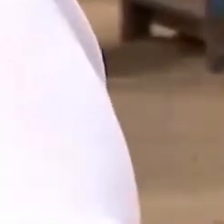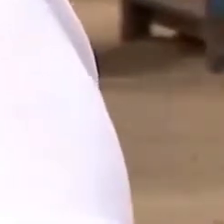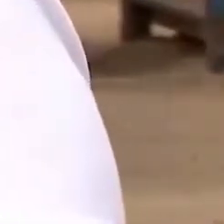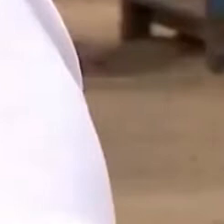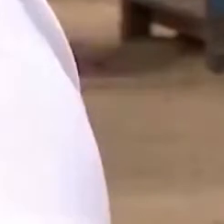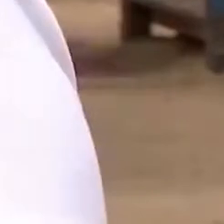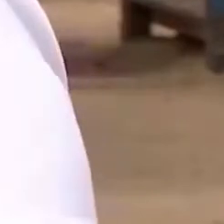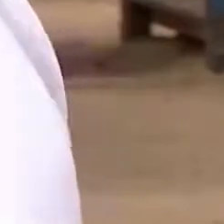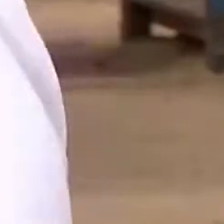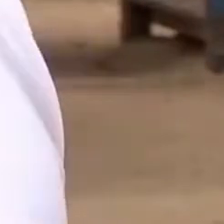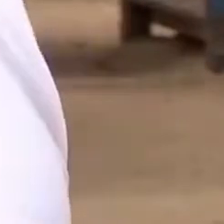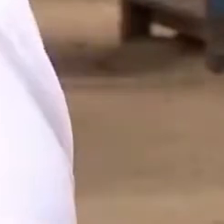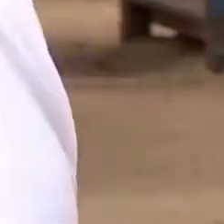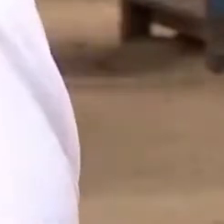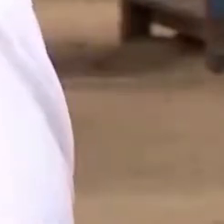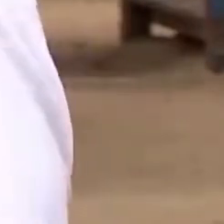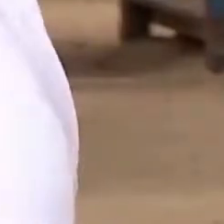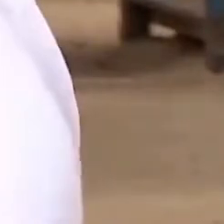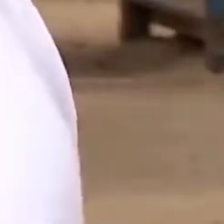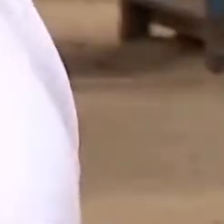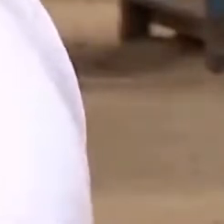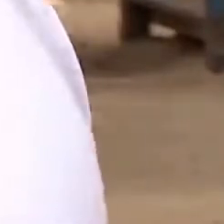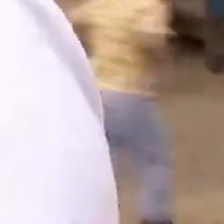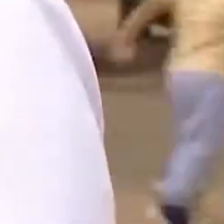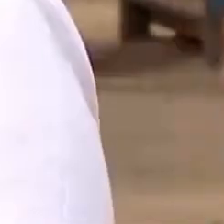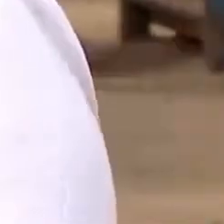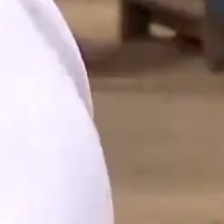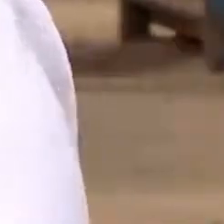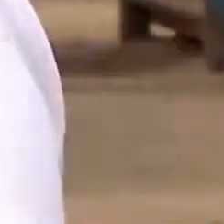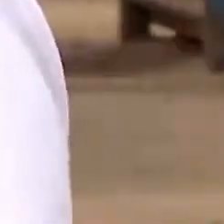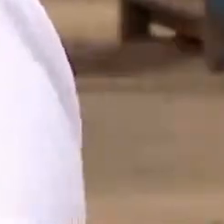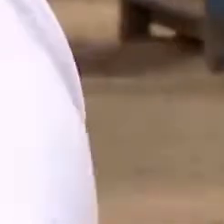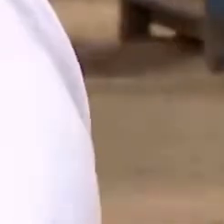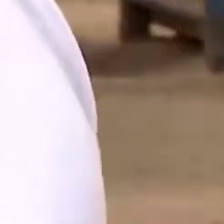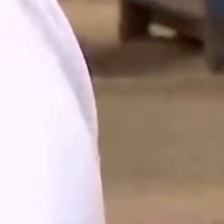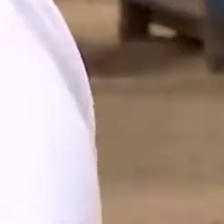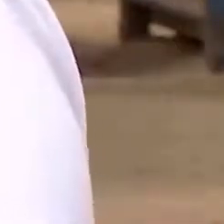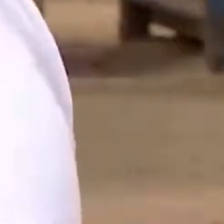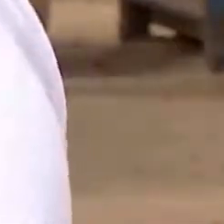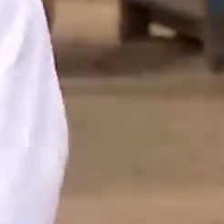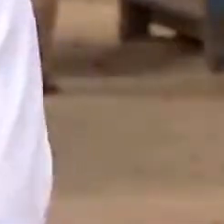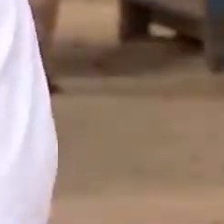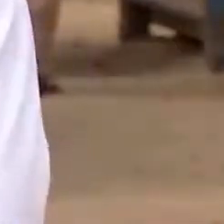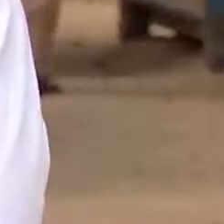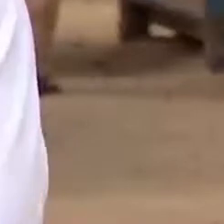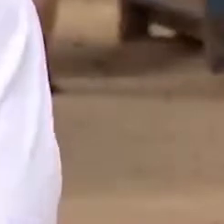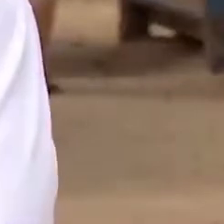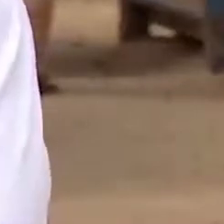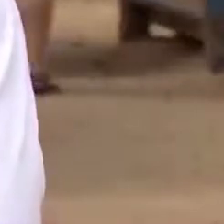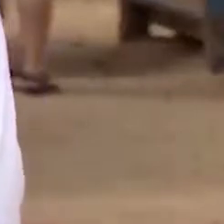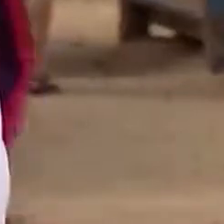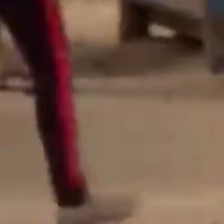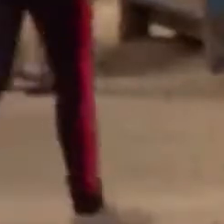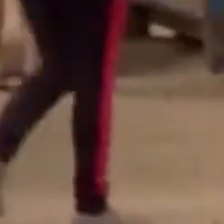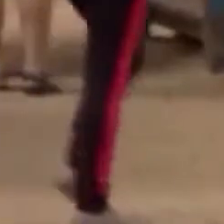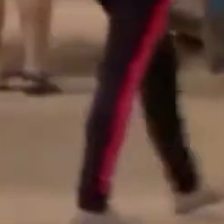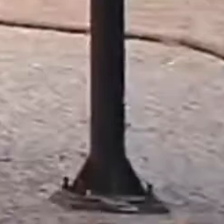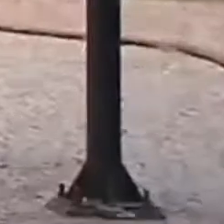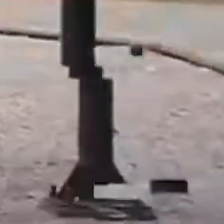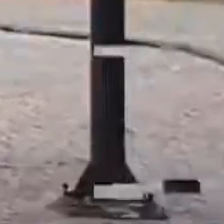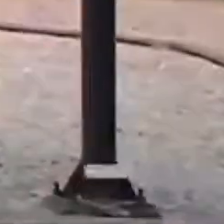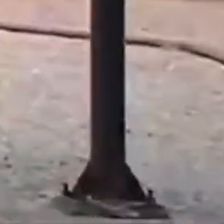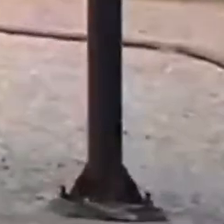outras coisas. Então, um espaço melhor, às vezes até um trocador rápido, seria interessante para a gente que é pai.